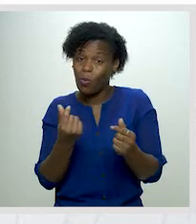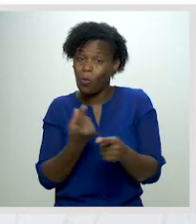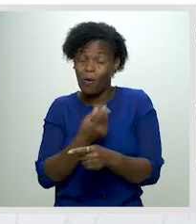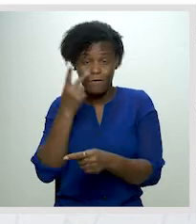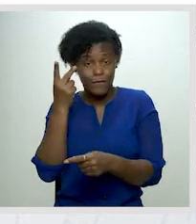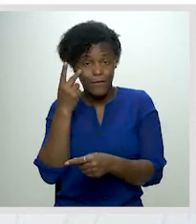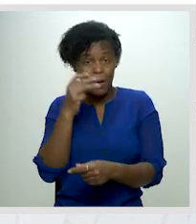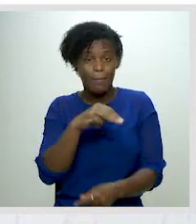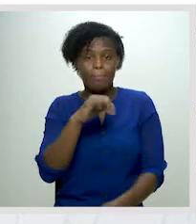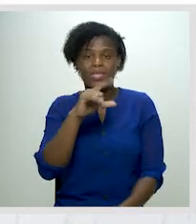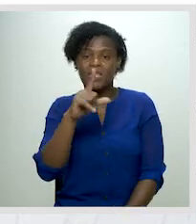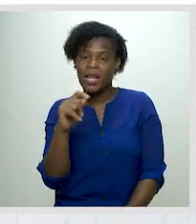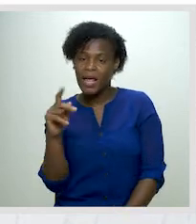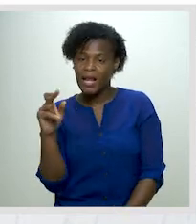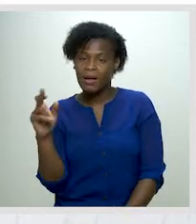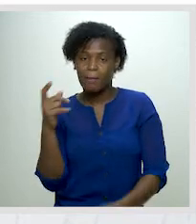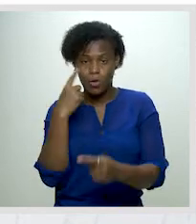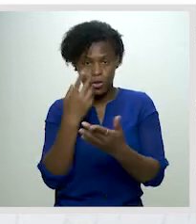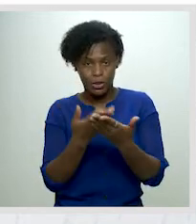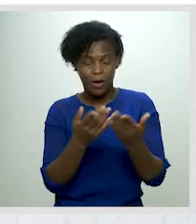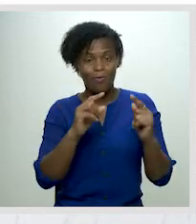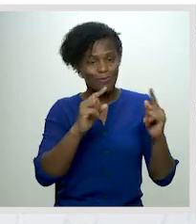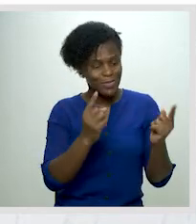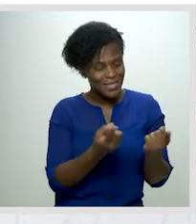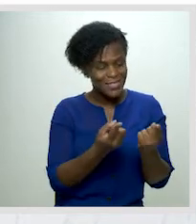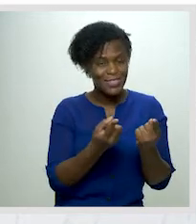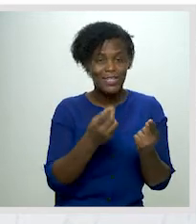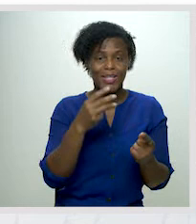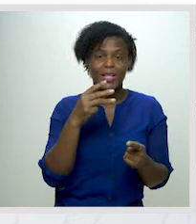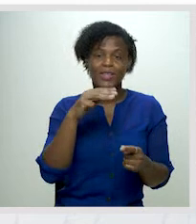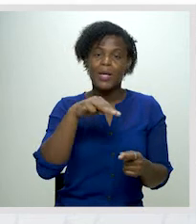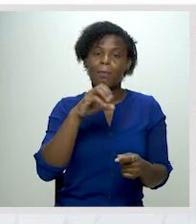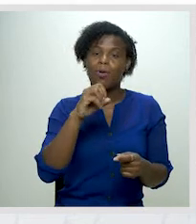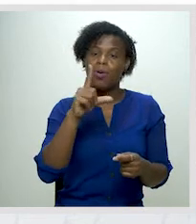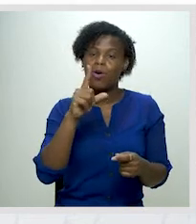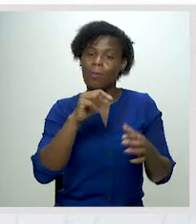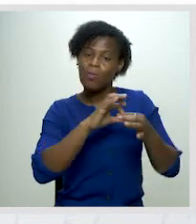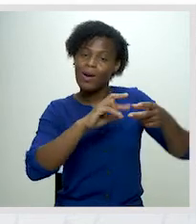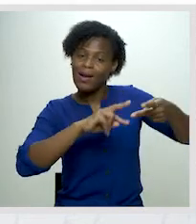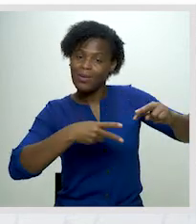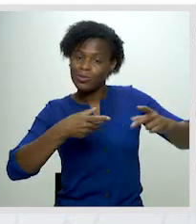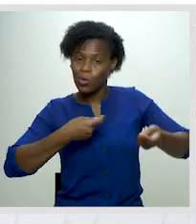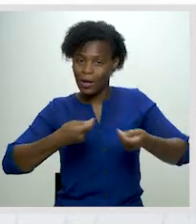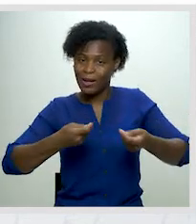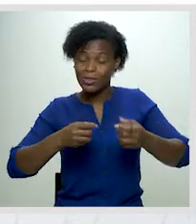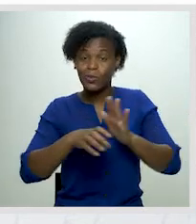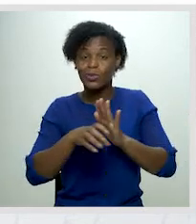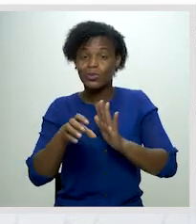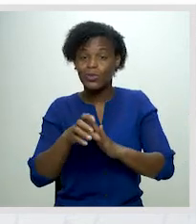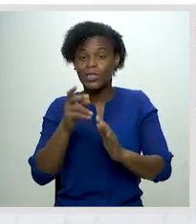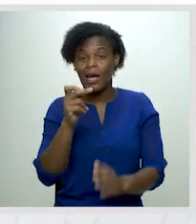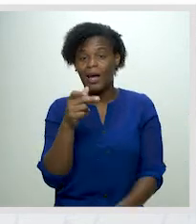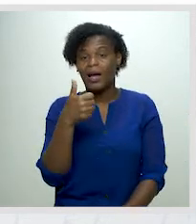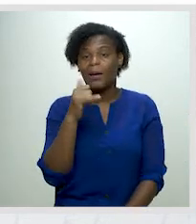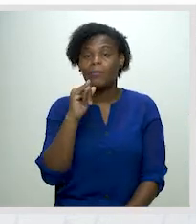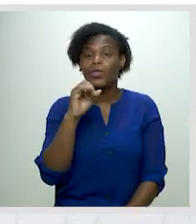Miller demonstrou, pela primeira vez, a síntese de moléculas orgânicas em condições abióticas, isto é,